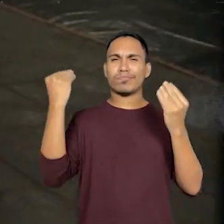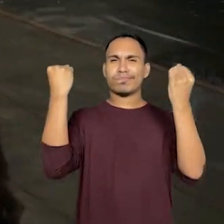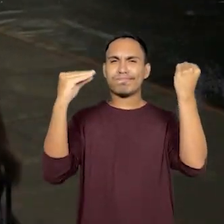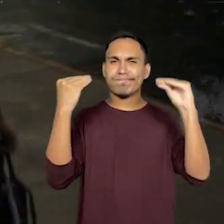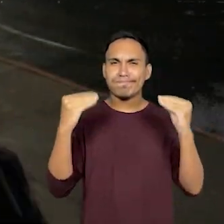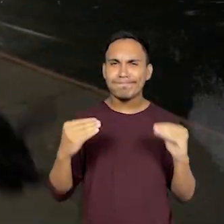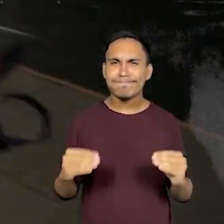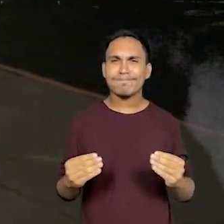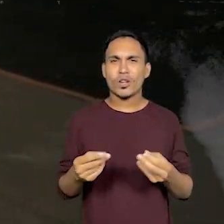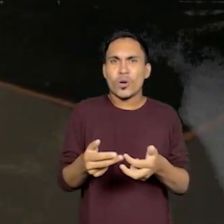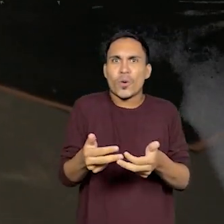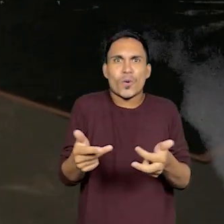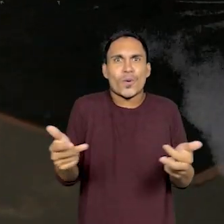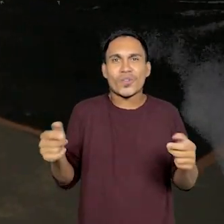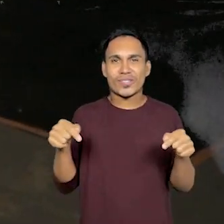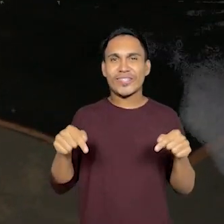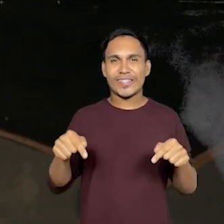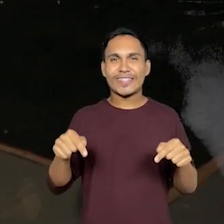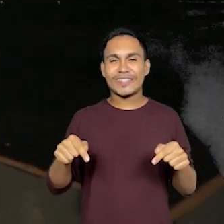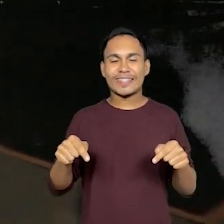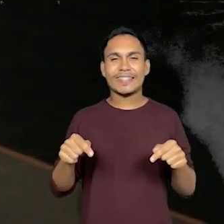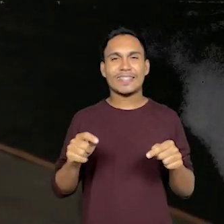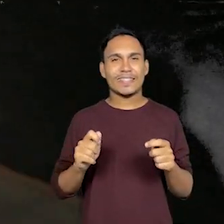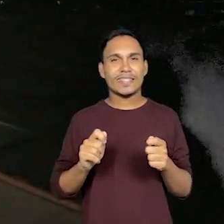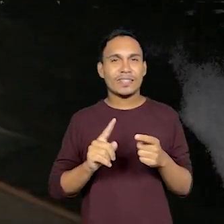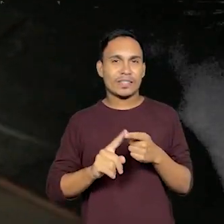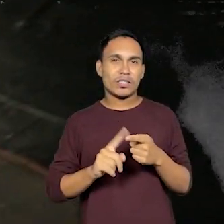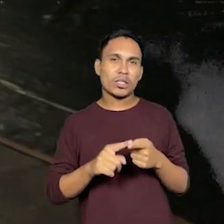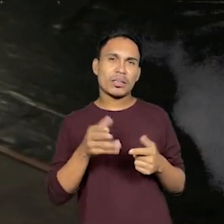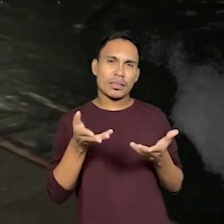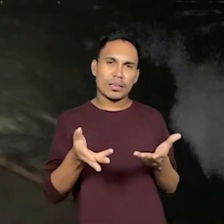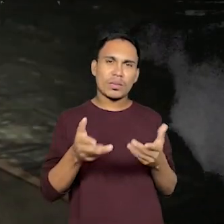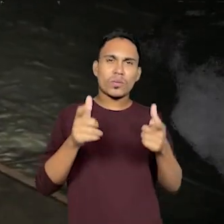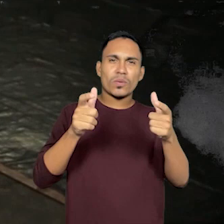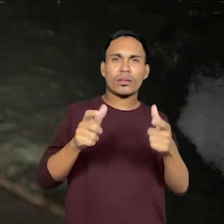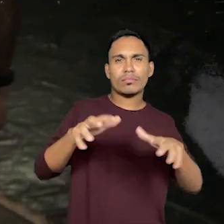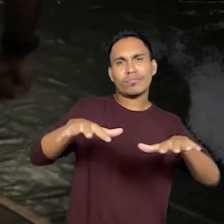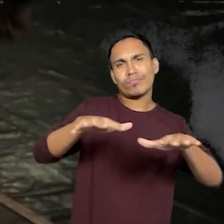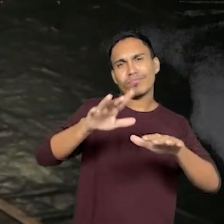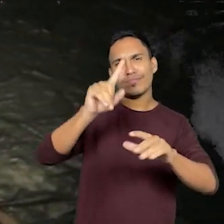coisa aqui. E aqui a gente tem equipamento também de iluminação,